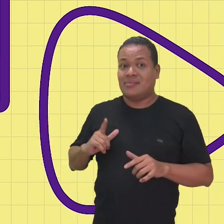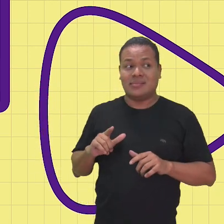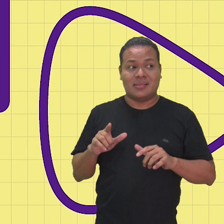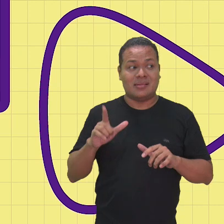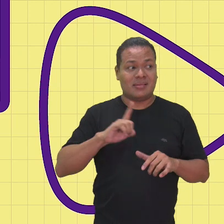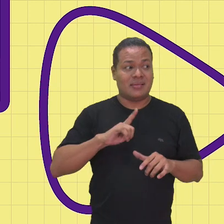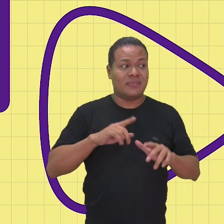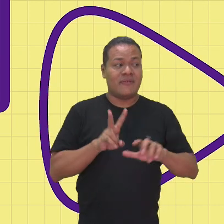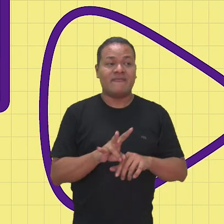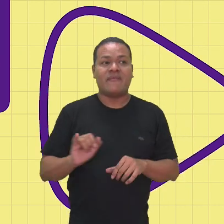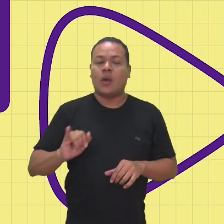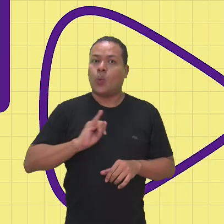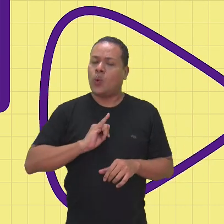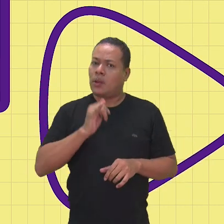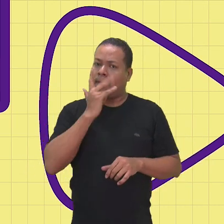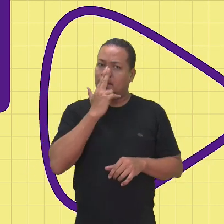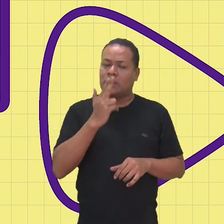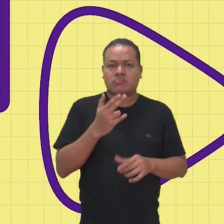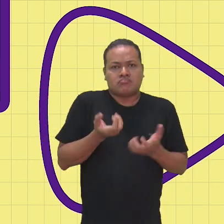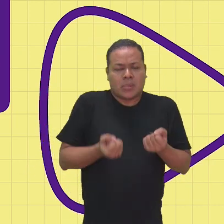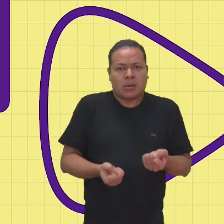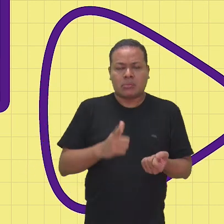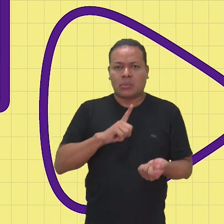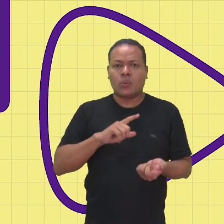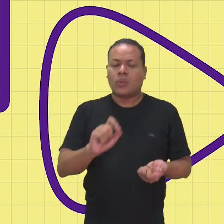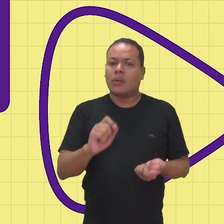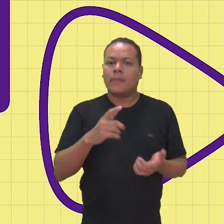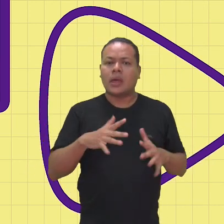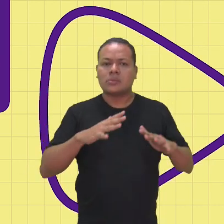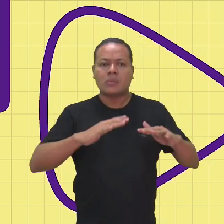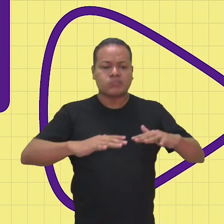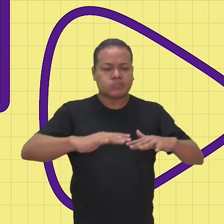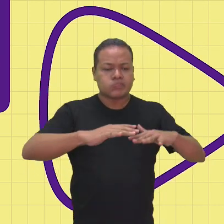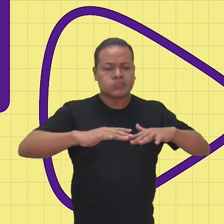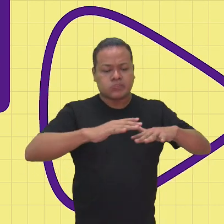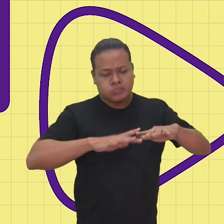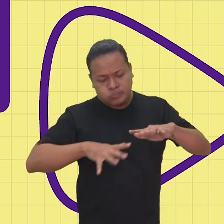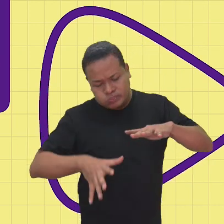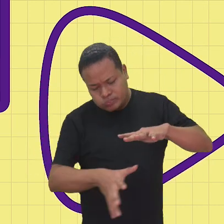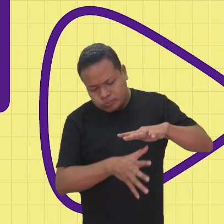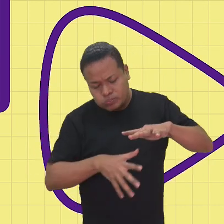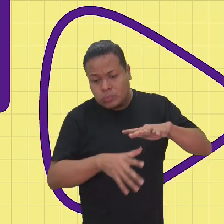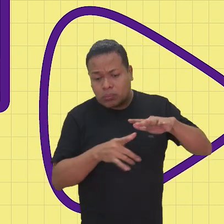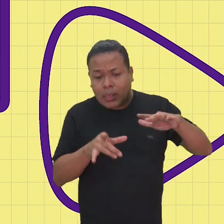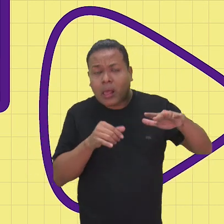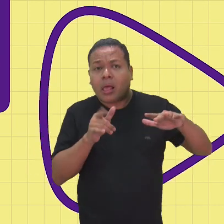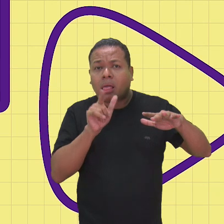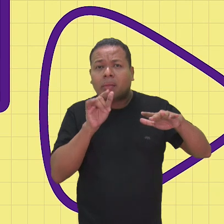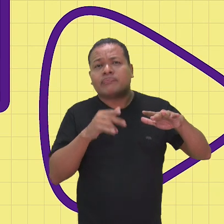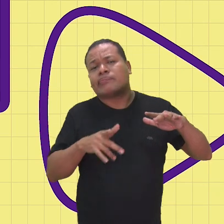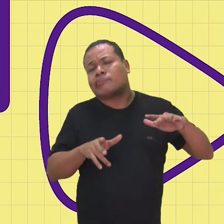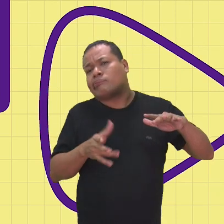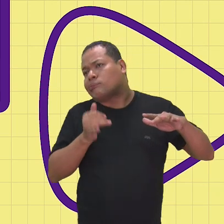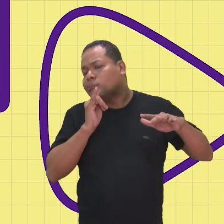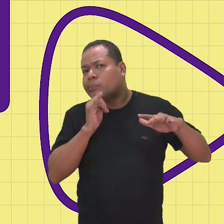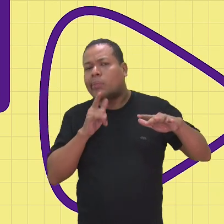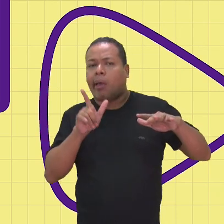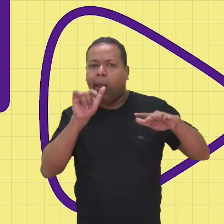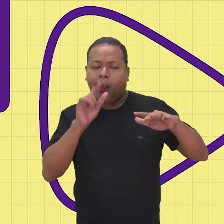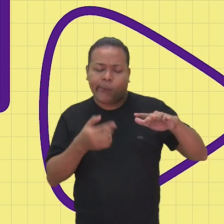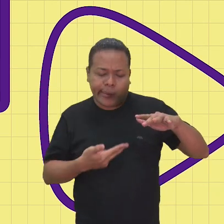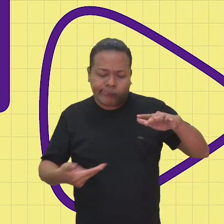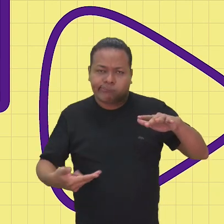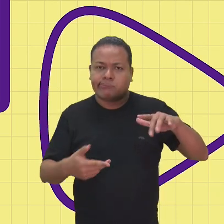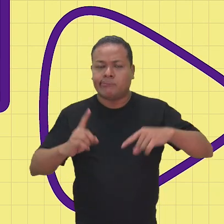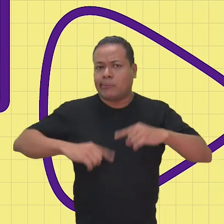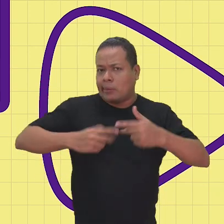também vai ter carga. Essa carga vai servir para estabilizar a carga de partículas muito pequenas, resto que vem ali na água,